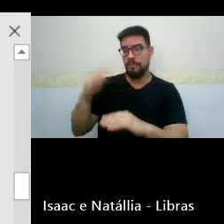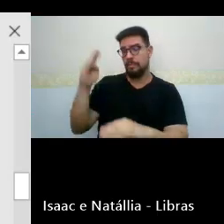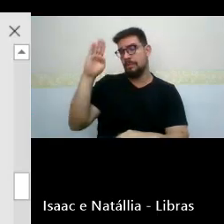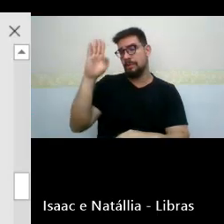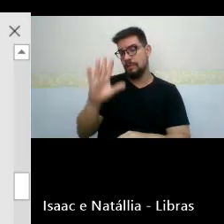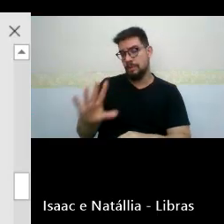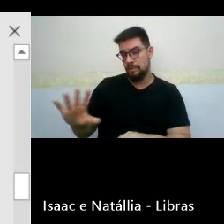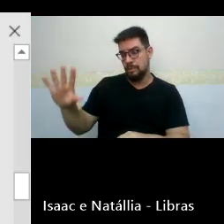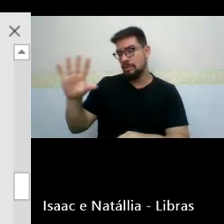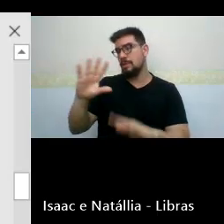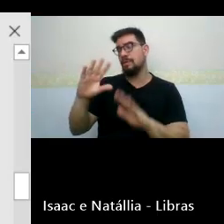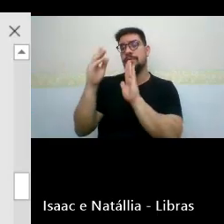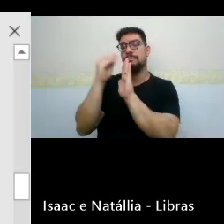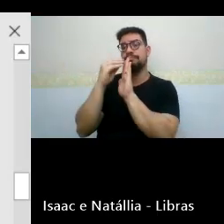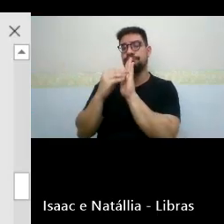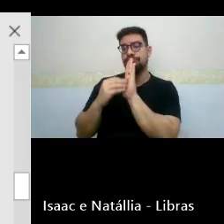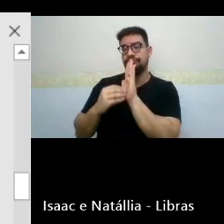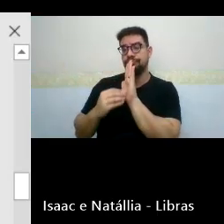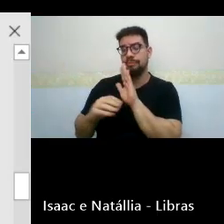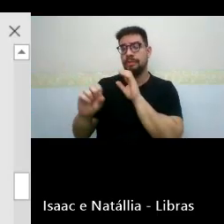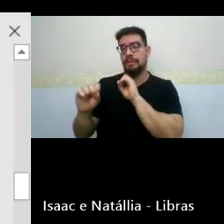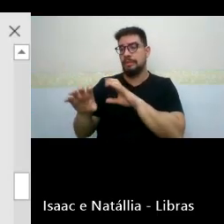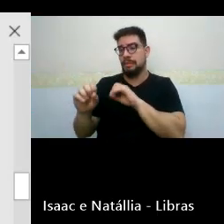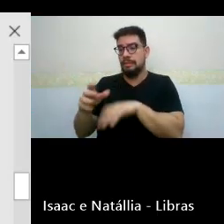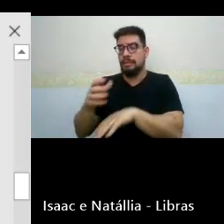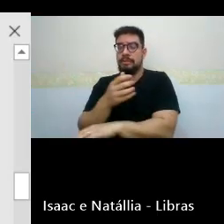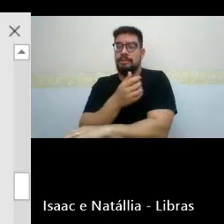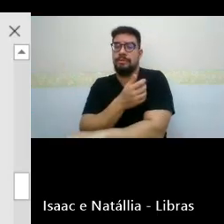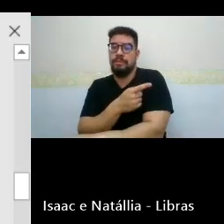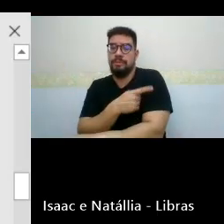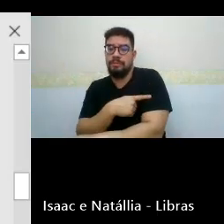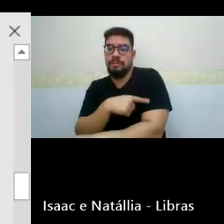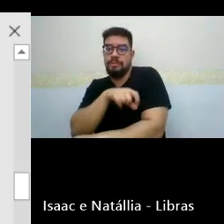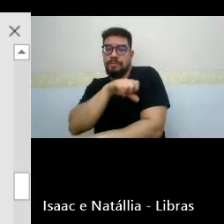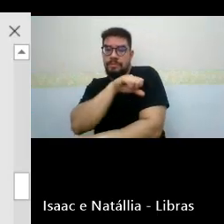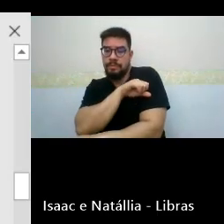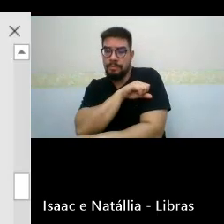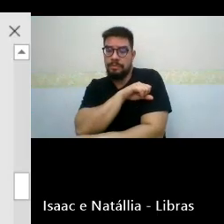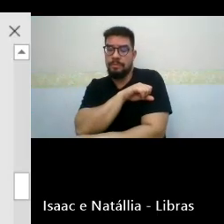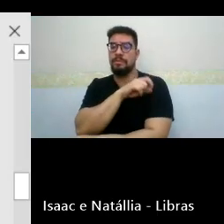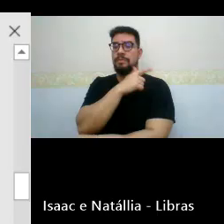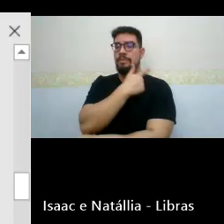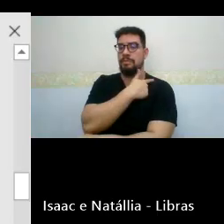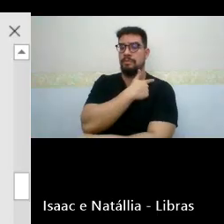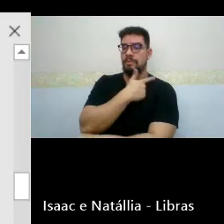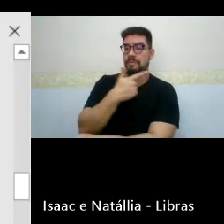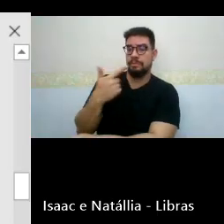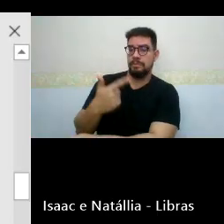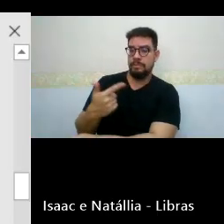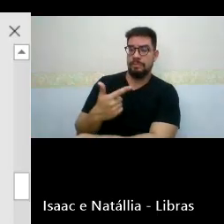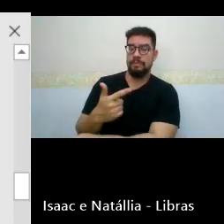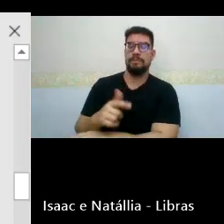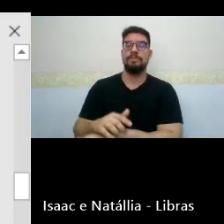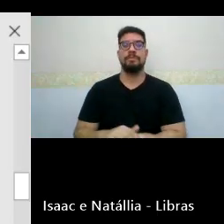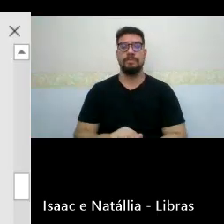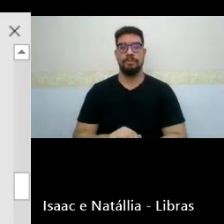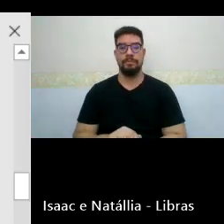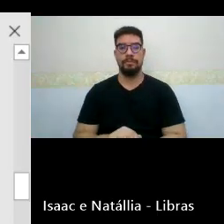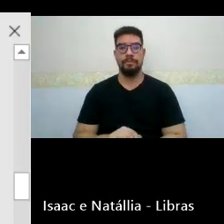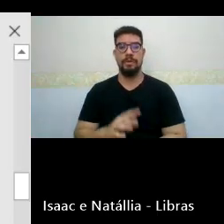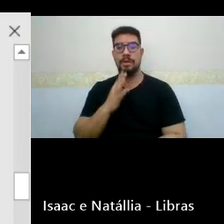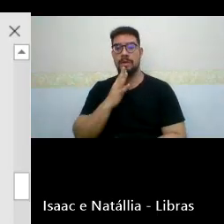médio. Então, consegue entender que o ser humano, o conhecimento e a aprendizagem,